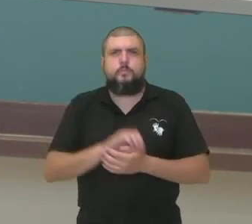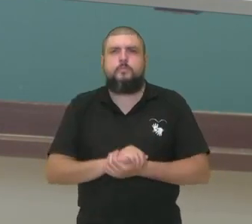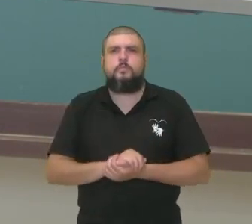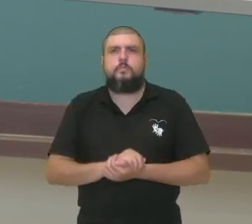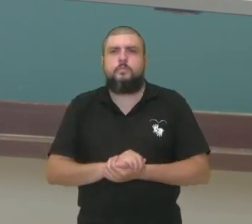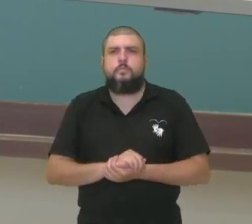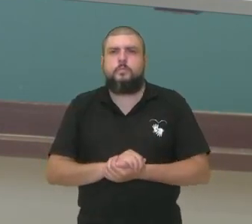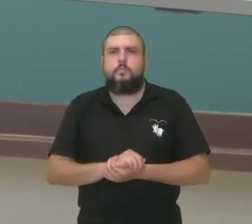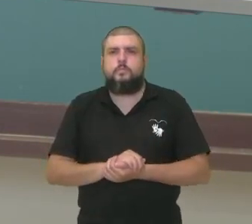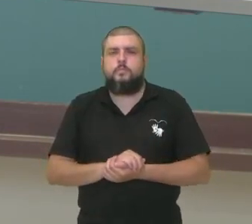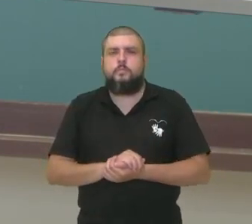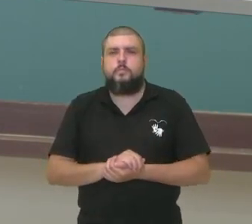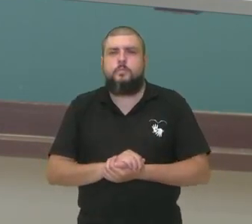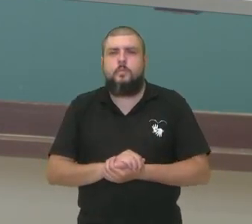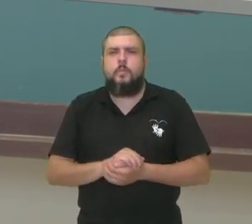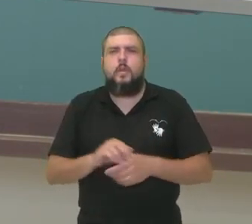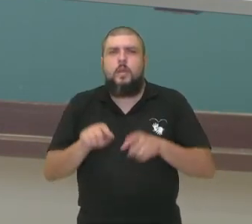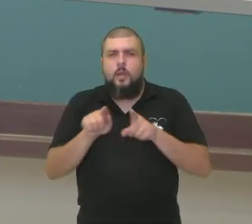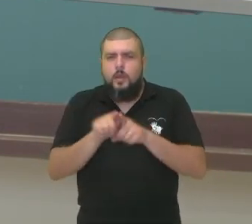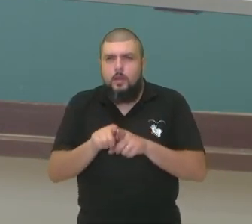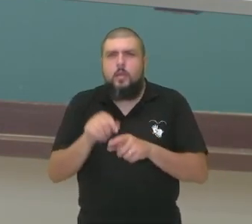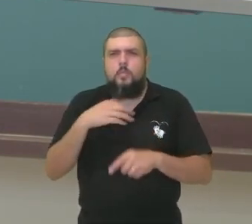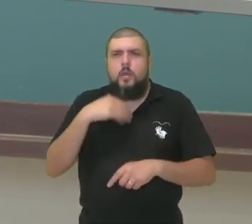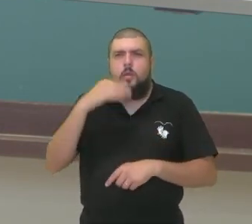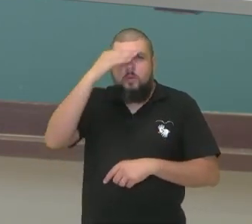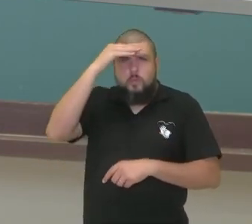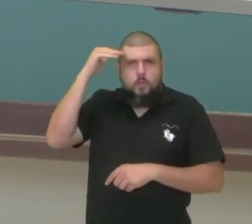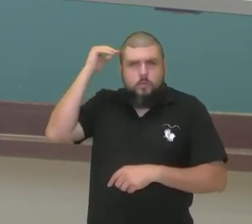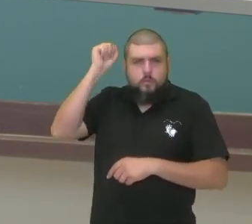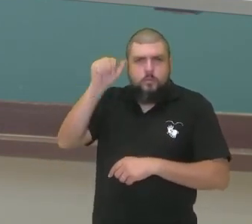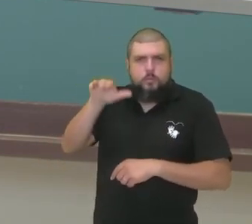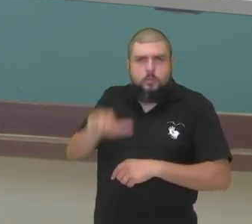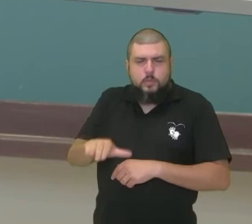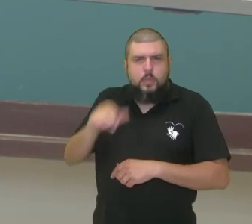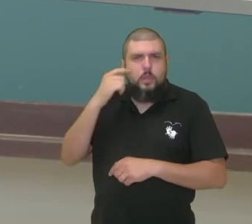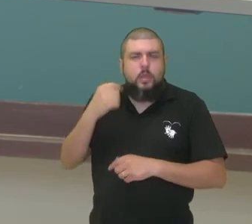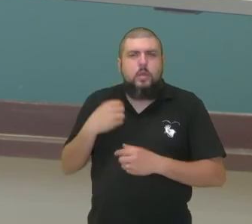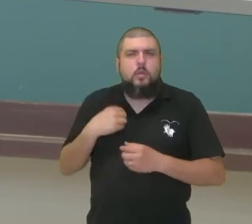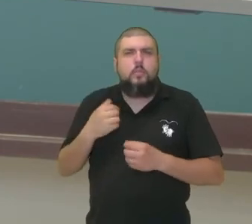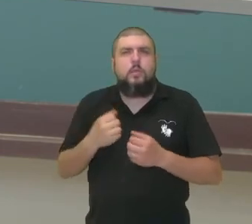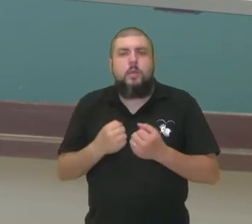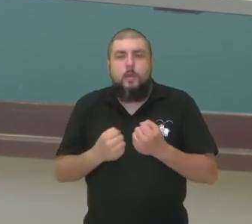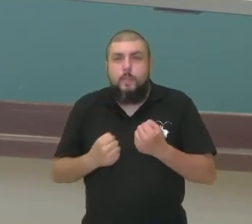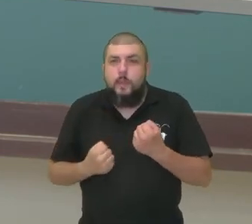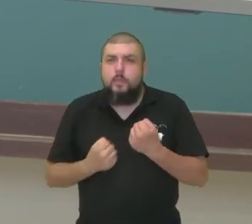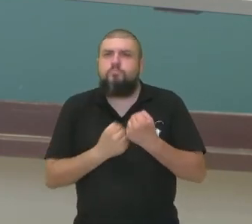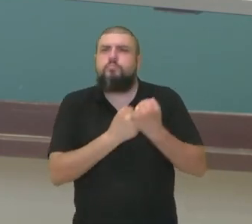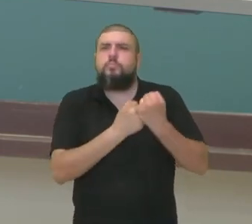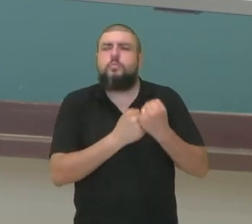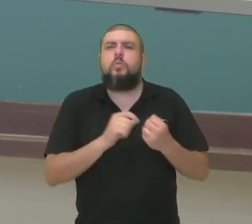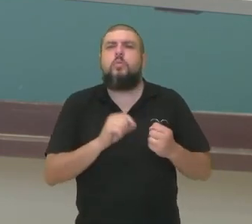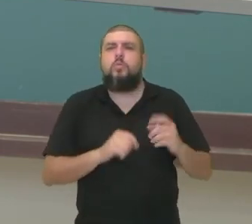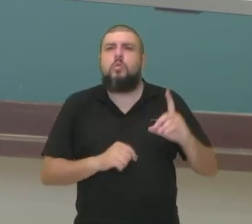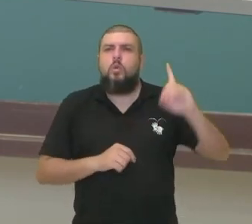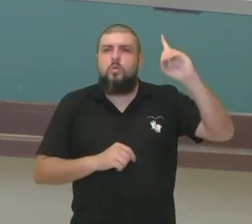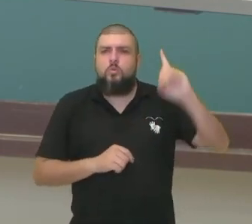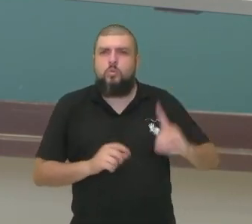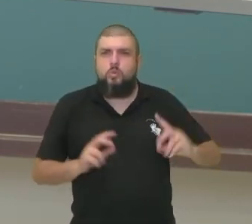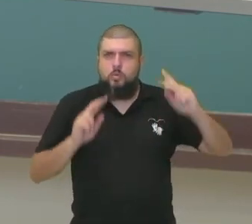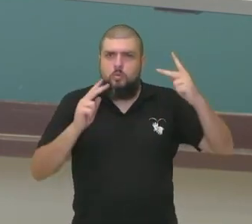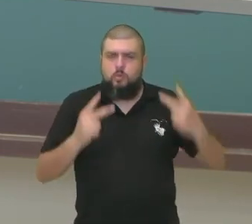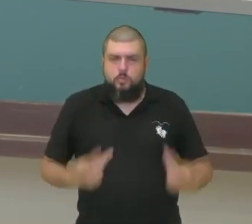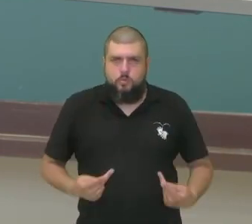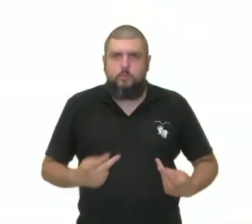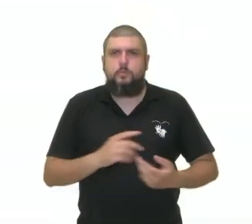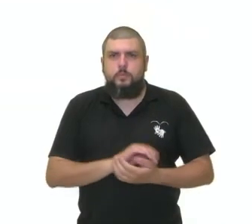uma mãe de santo das religiões de matriz africana, defensora dos direitos humanos, defensora imparcial